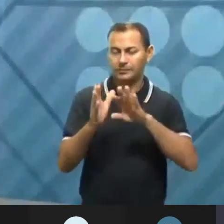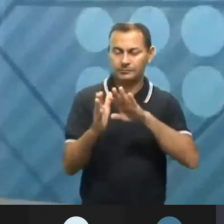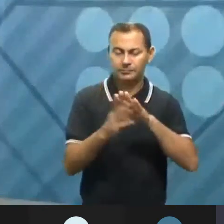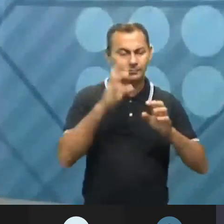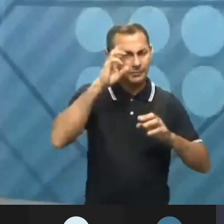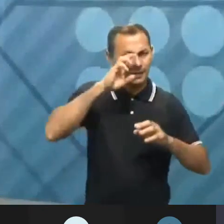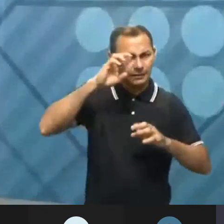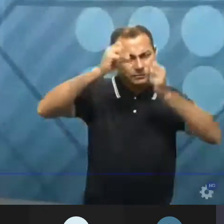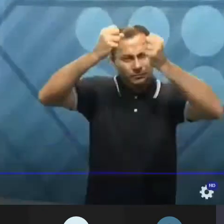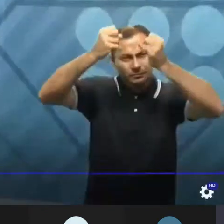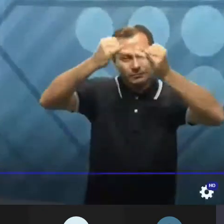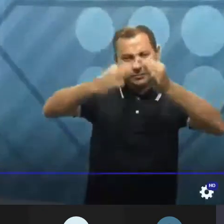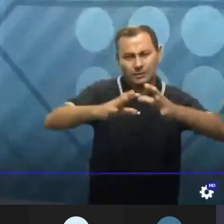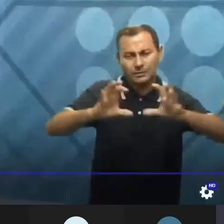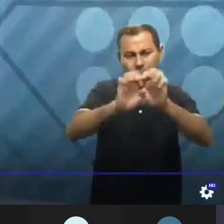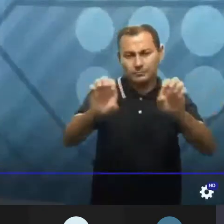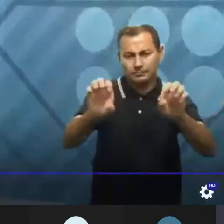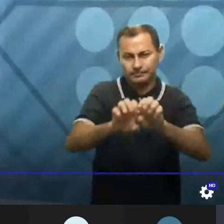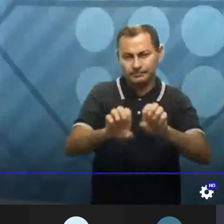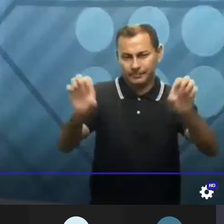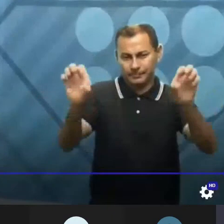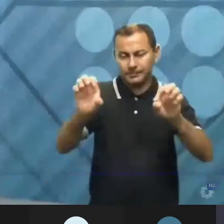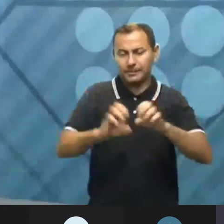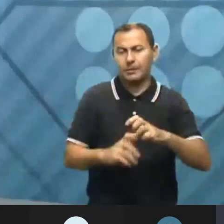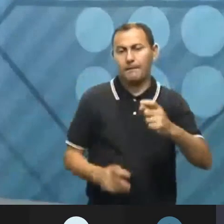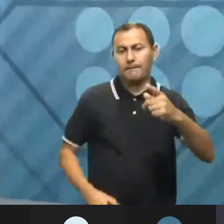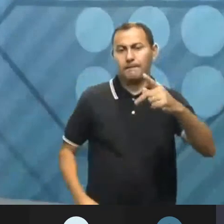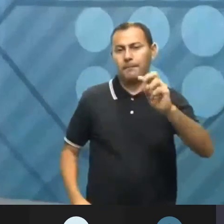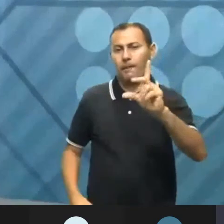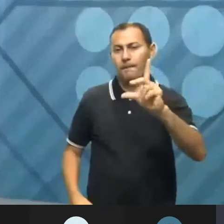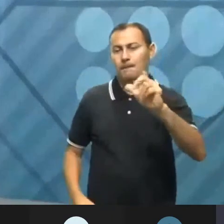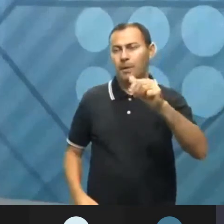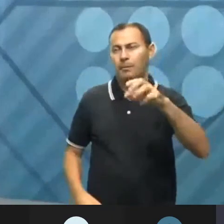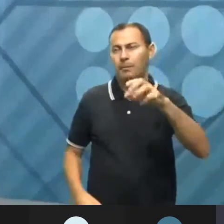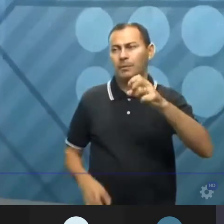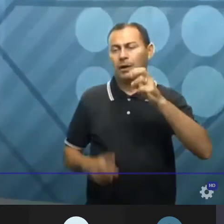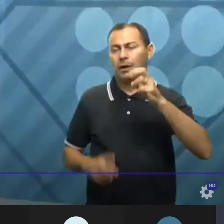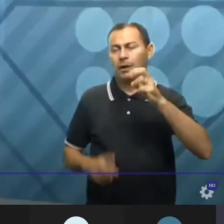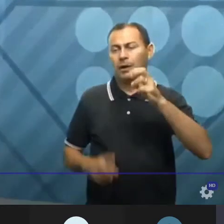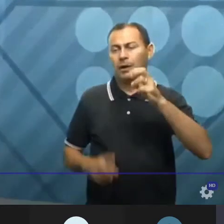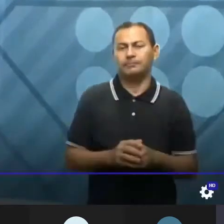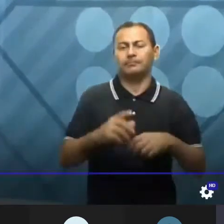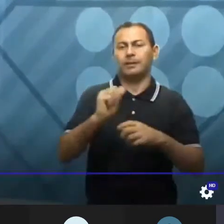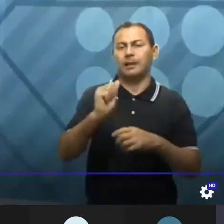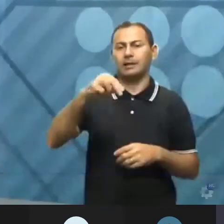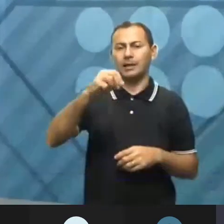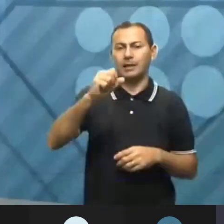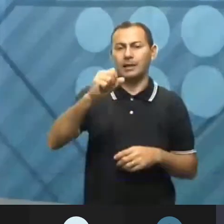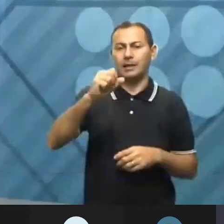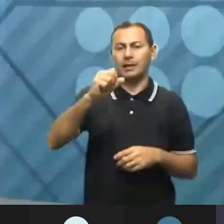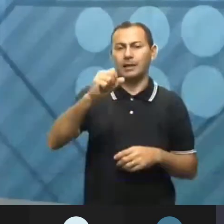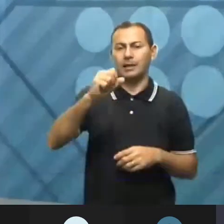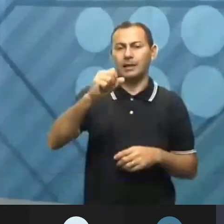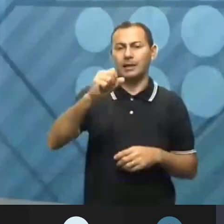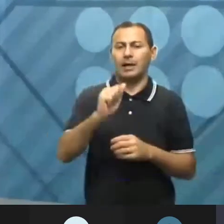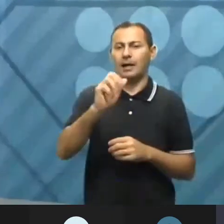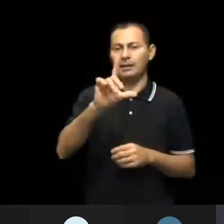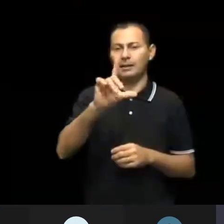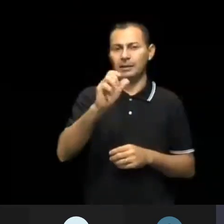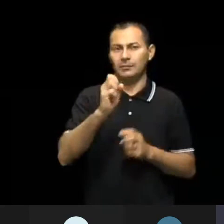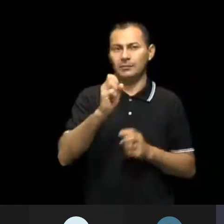agora que a gente revisou todas, né, essas estruturas aí, né, do pulmão, nós vamos, então, lá para a nossa peça anatômica, e nós vamos, então, com o